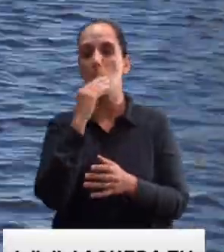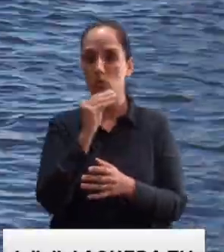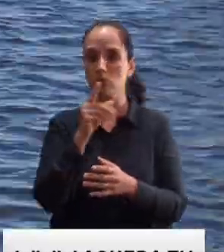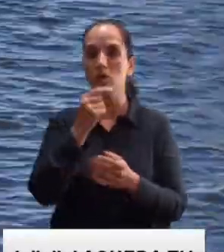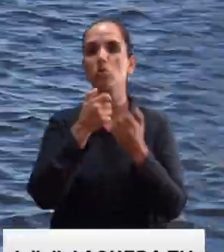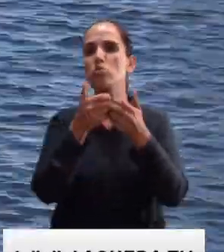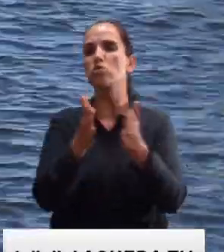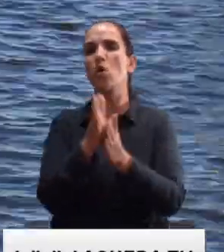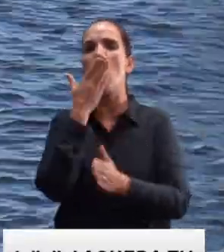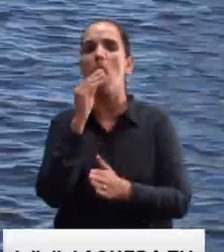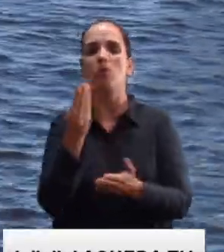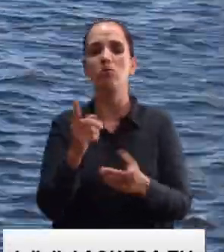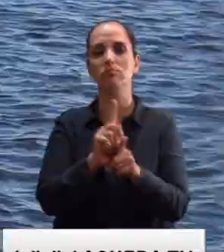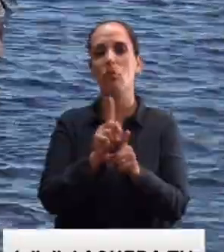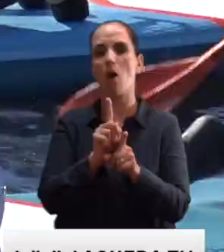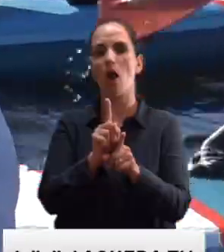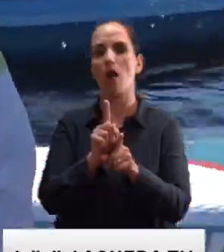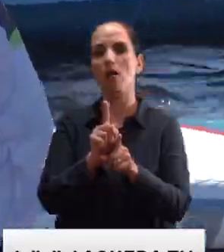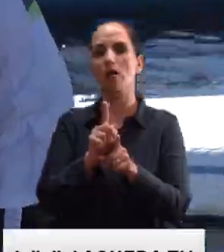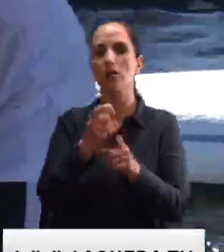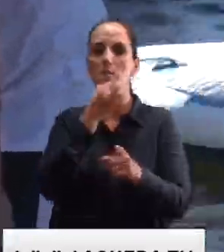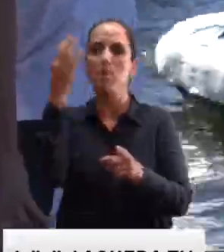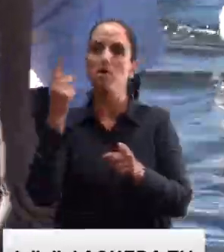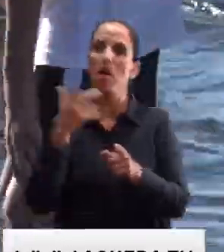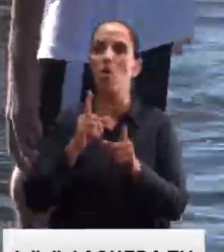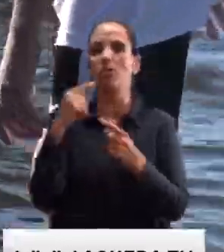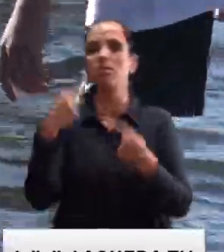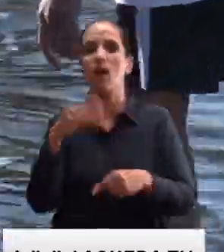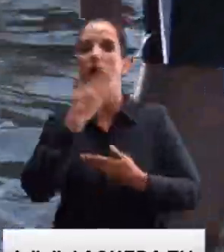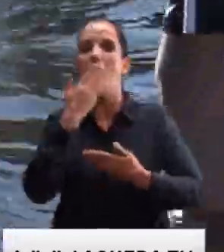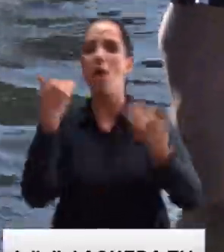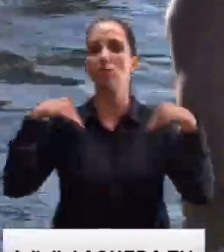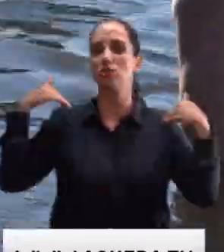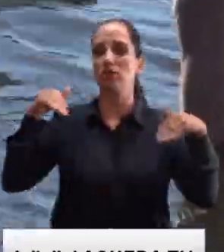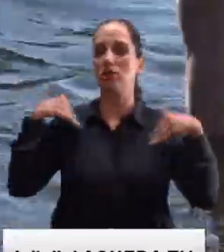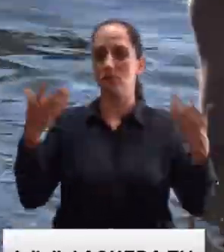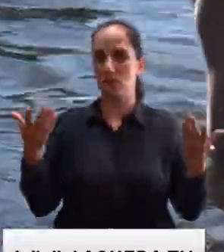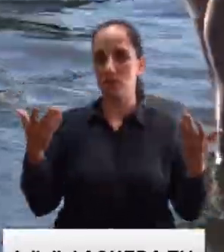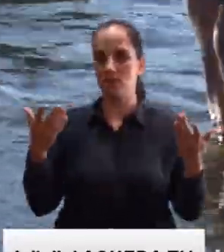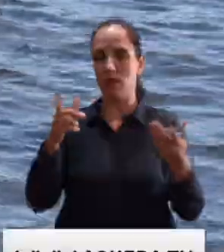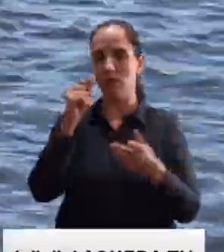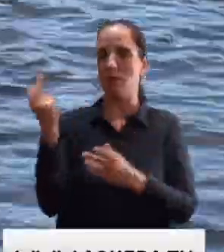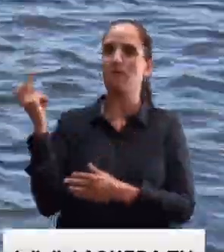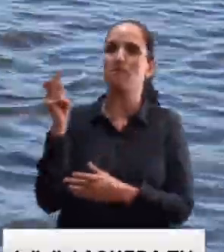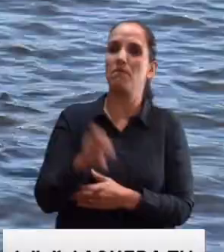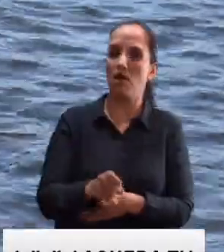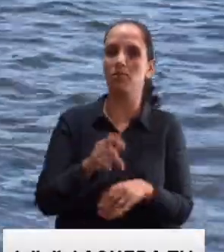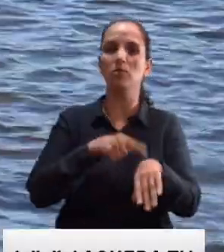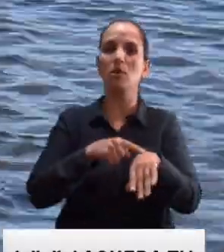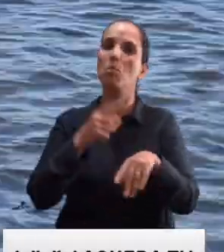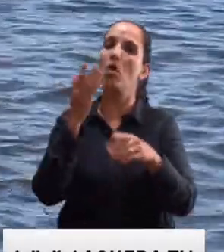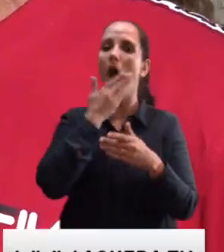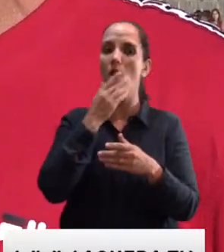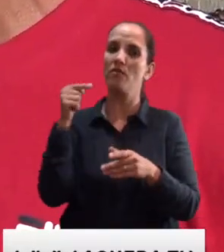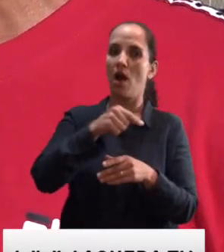todos os alunos que hoje, no dia 2, nesta manhã, têm aulas de educação física, que se deslocam também durante o